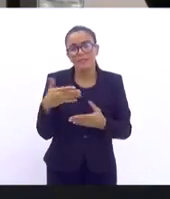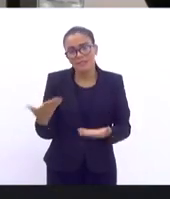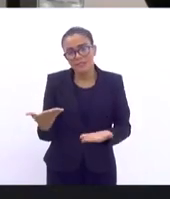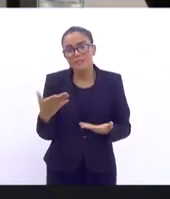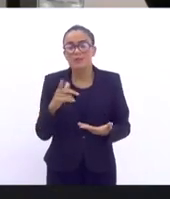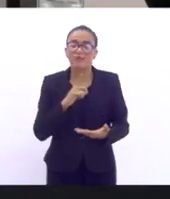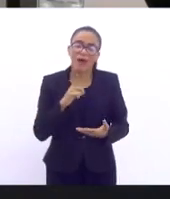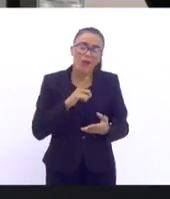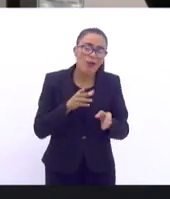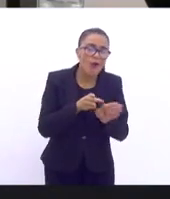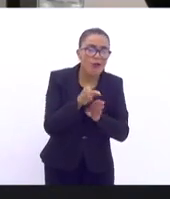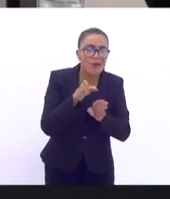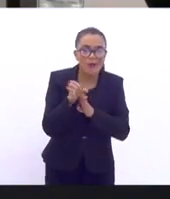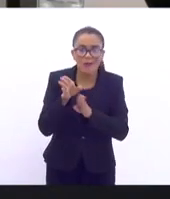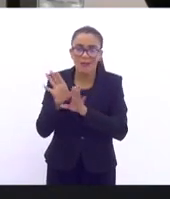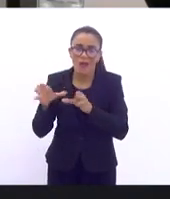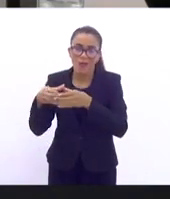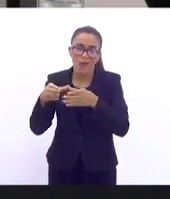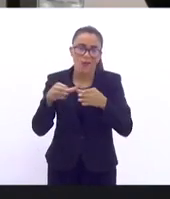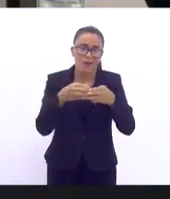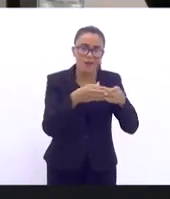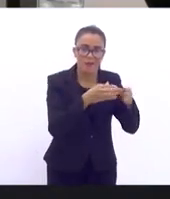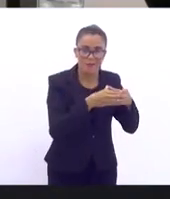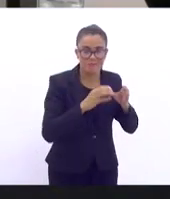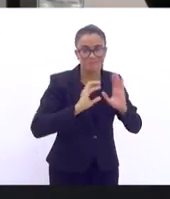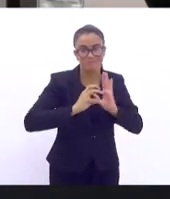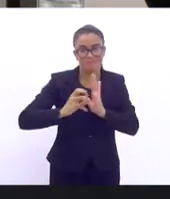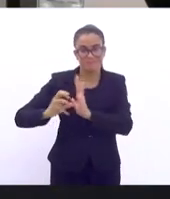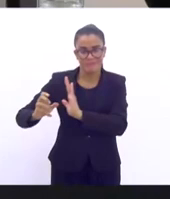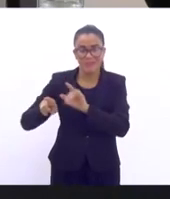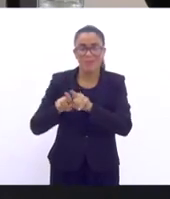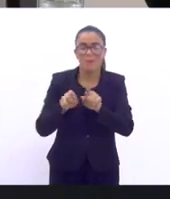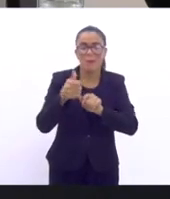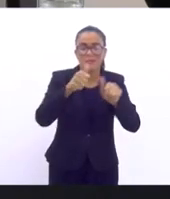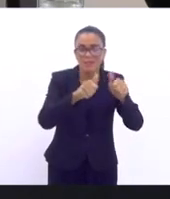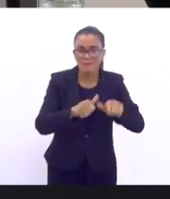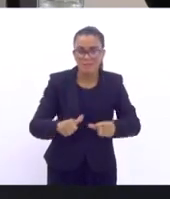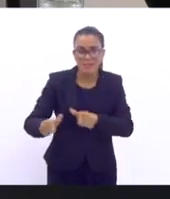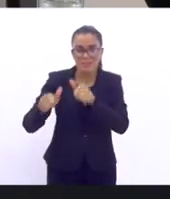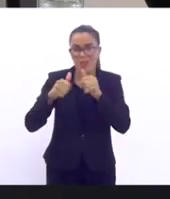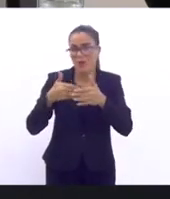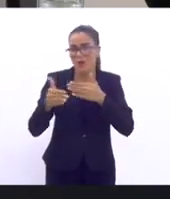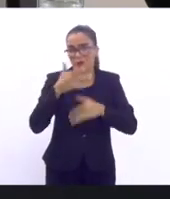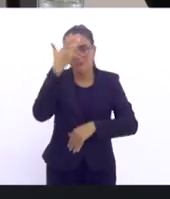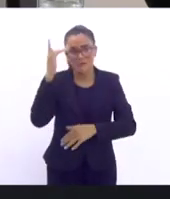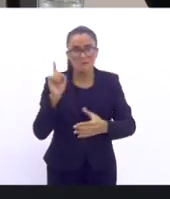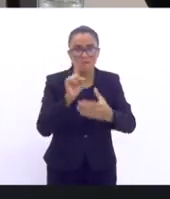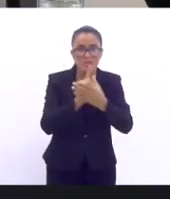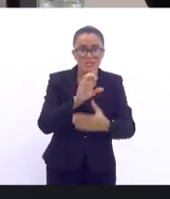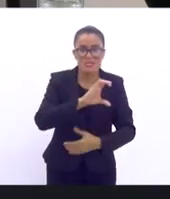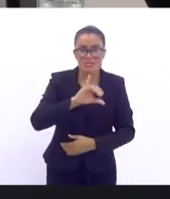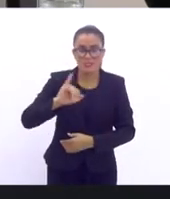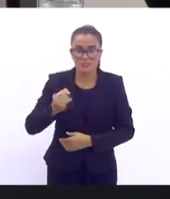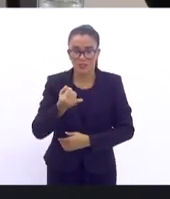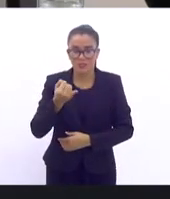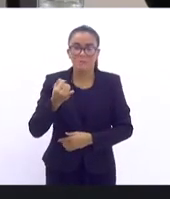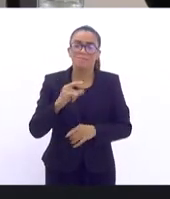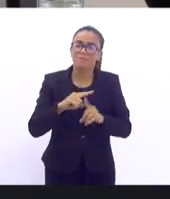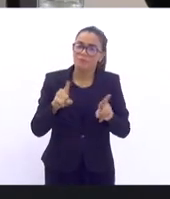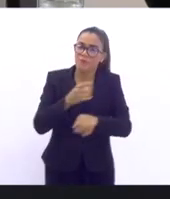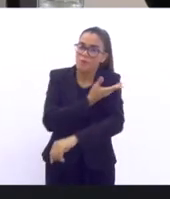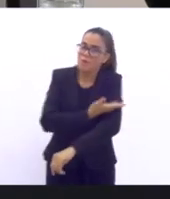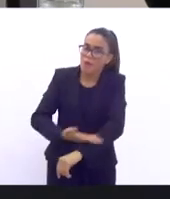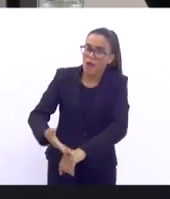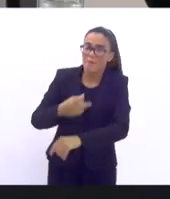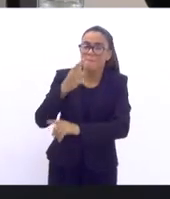nenhuma vai nortear o trabalho dos gabinetes e obviamente pode ser revista em qualquer tempo por qualquer membro dessa ccj mas vai ser um hábito